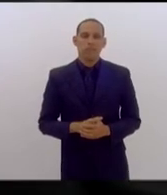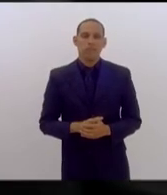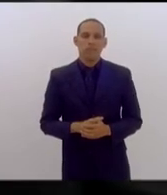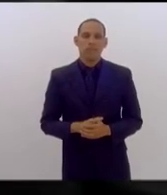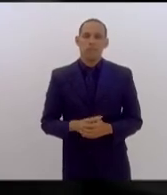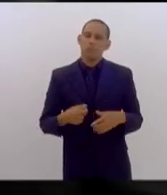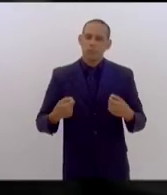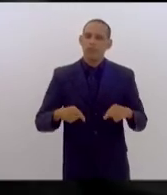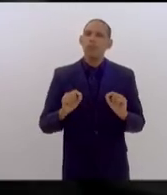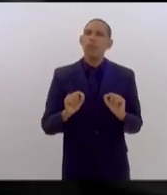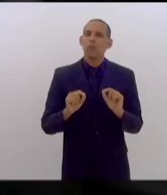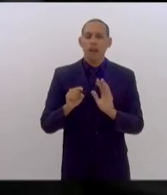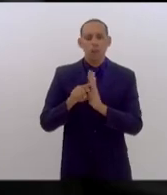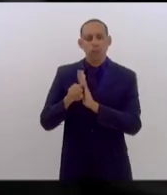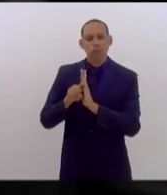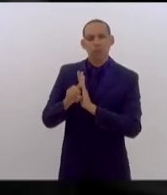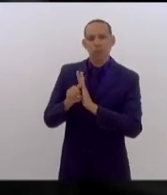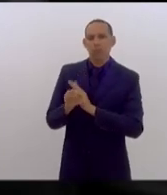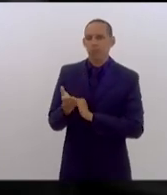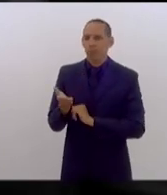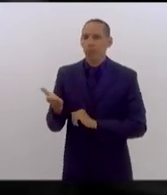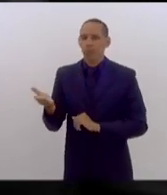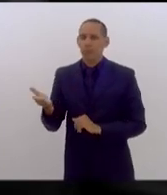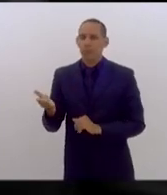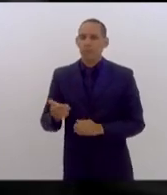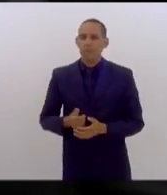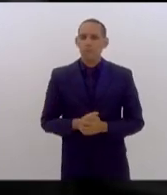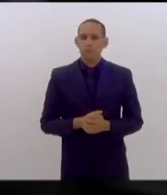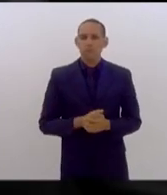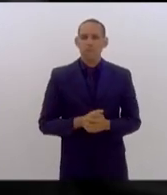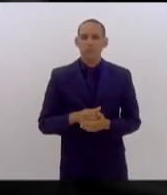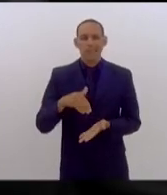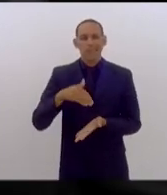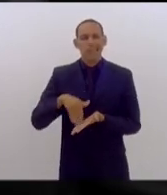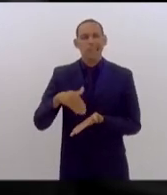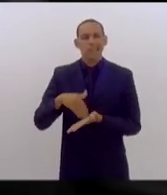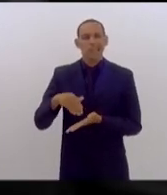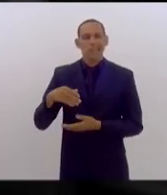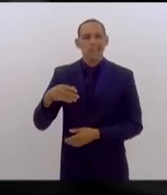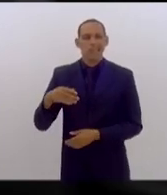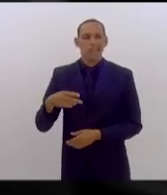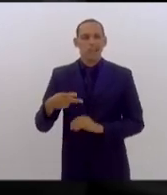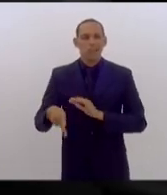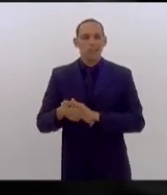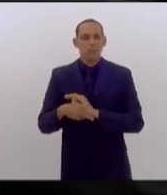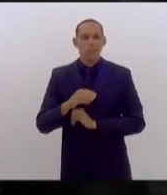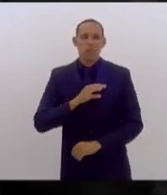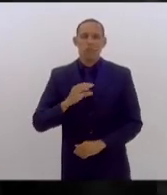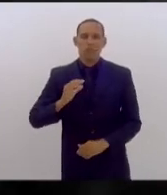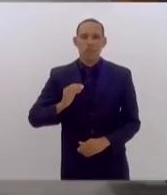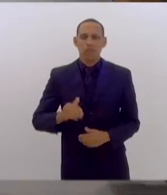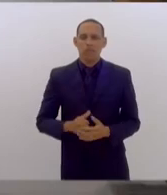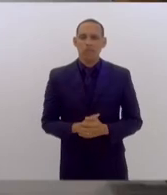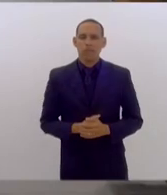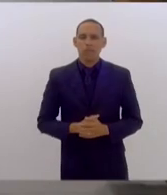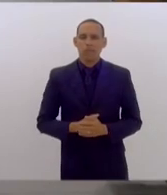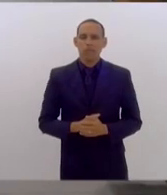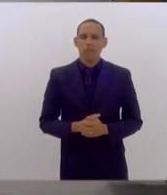precisaria consultar aqui a secretária da água da comissão